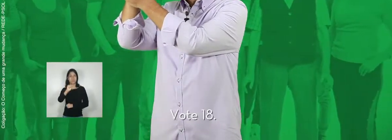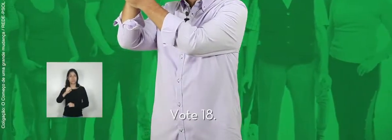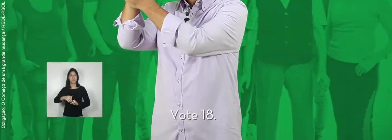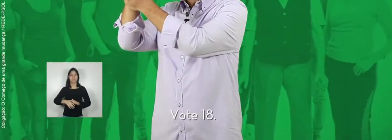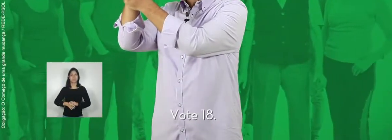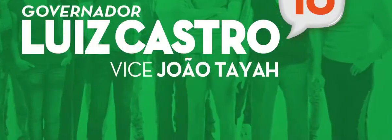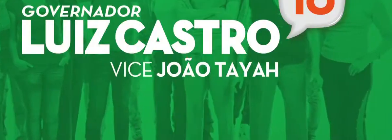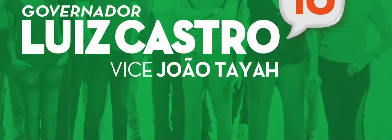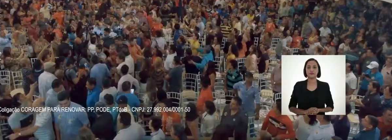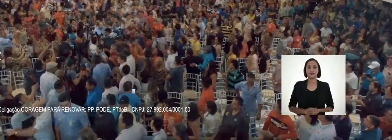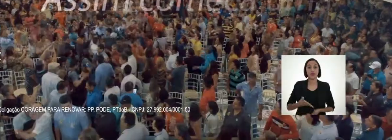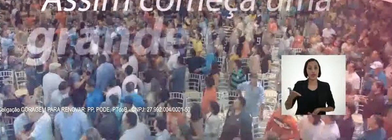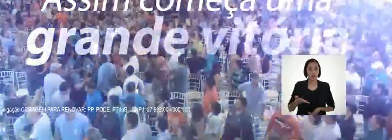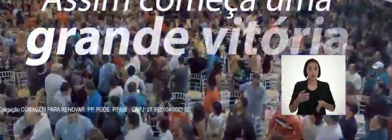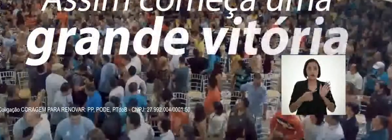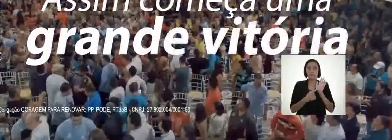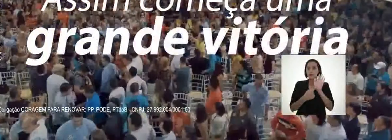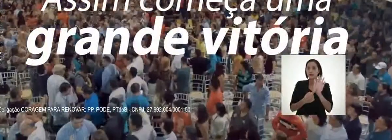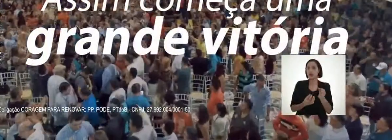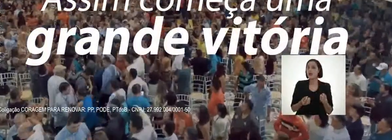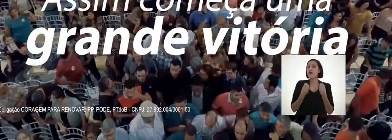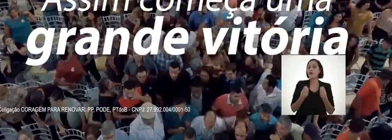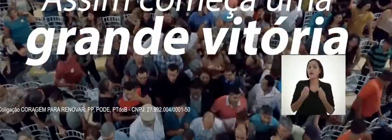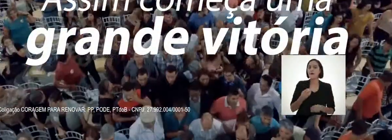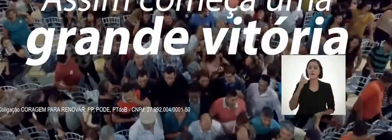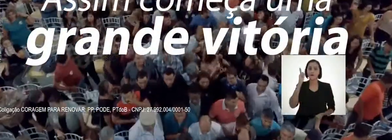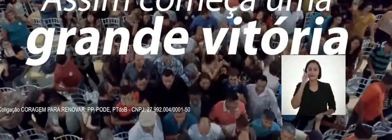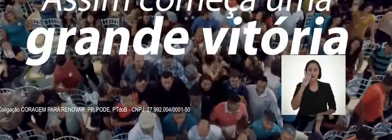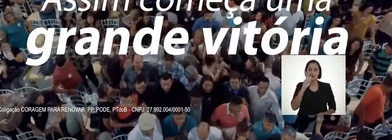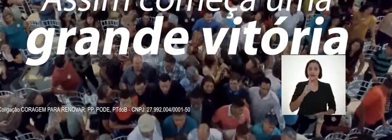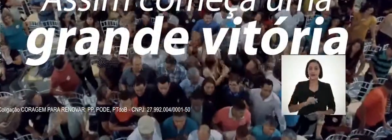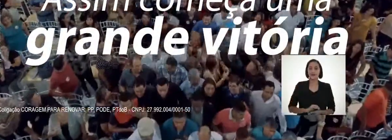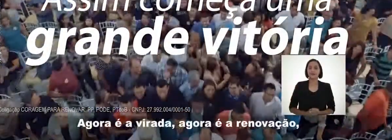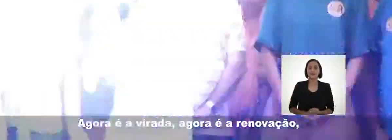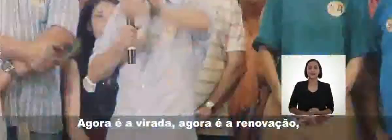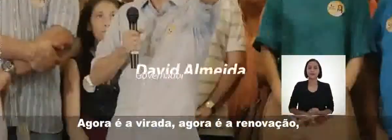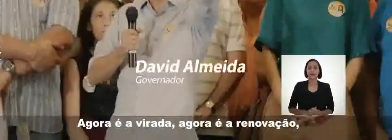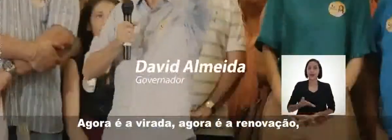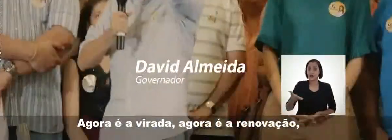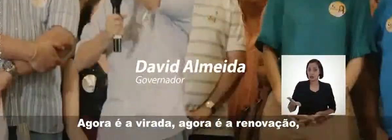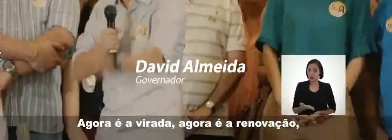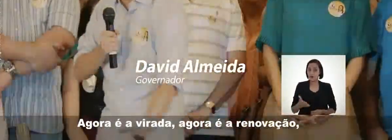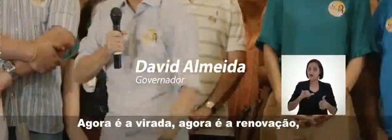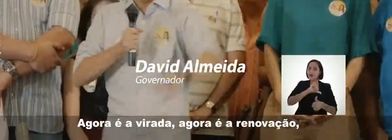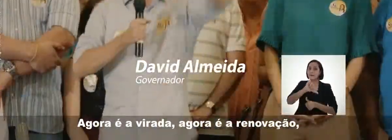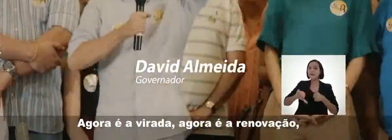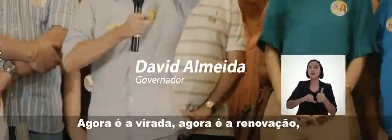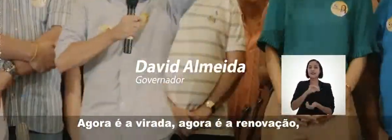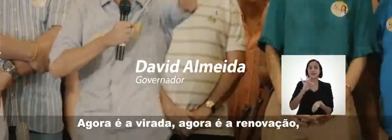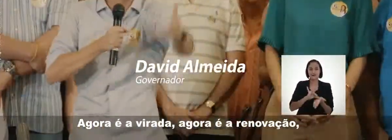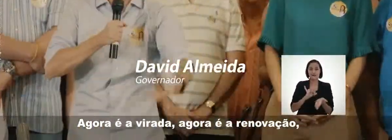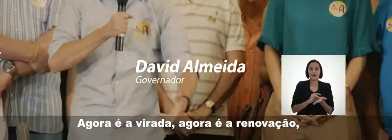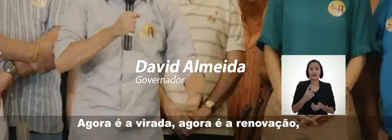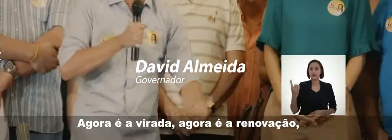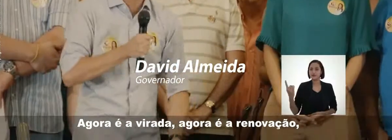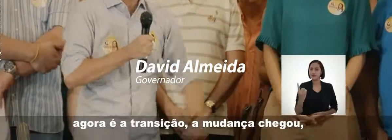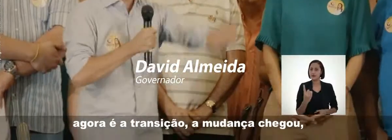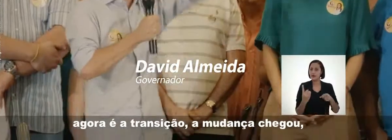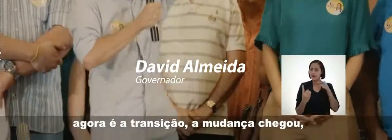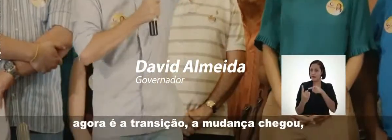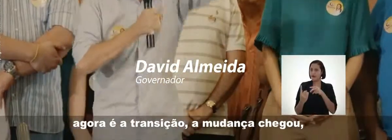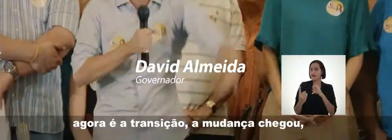independente. Vote 18. Assim começa uma grande vitória. Agora é a virada. Agora é a